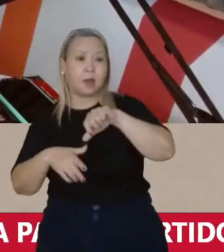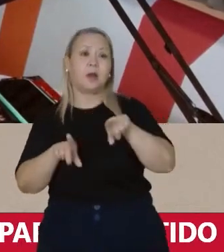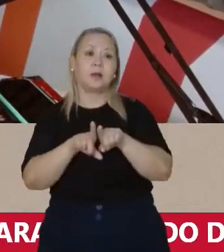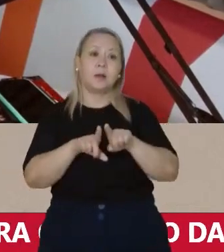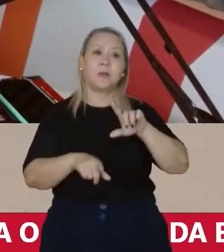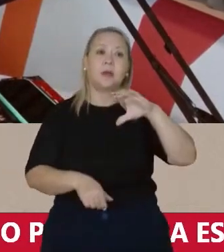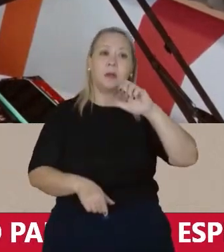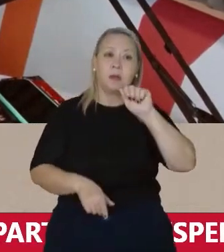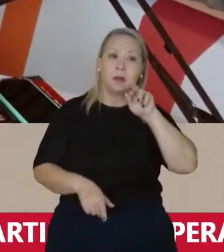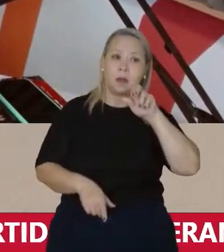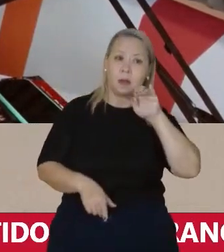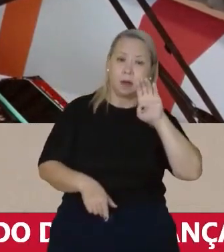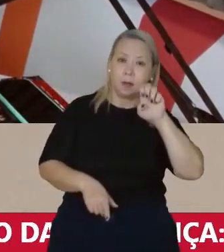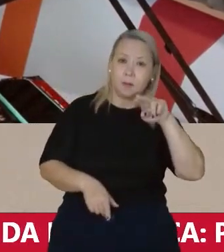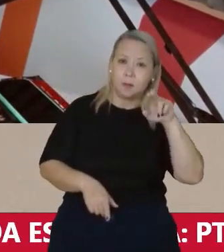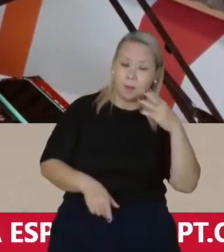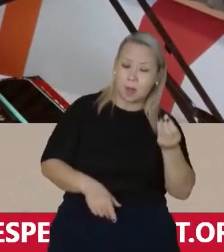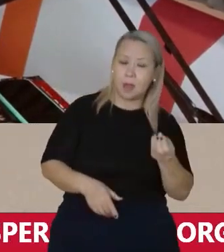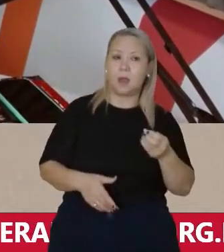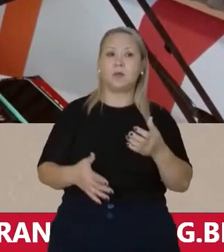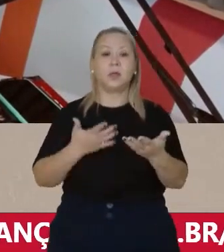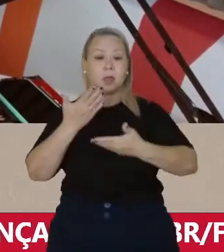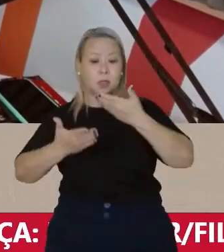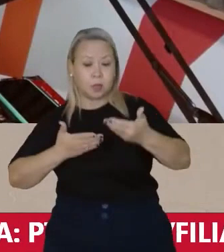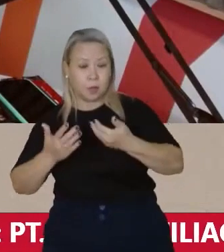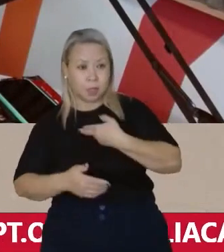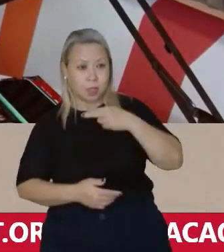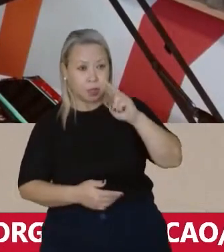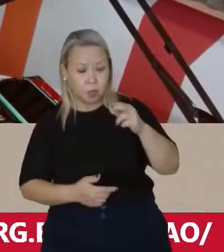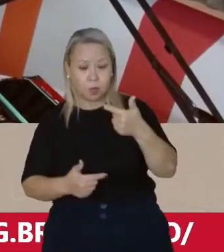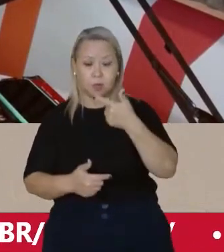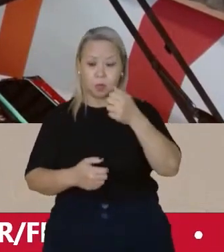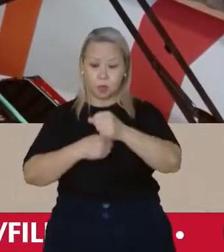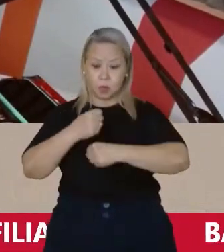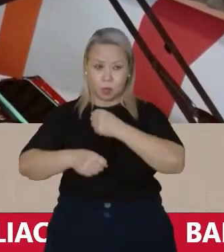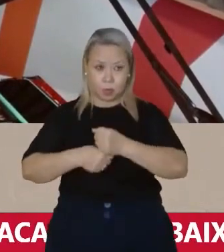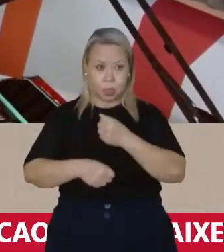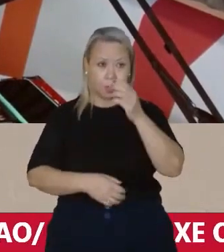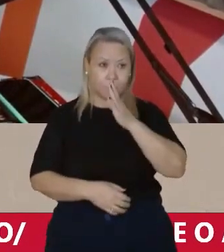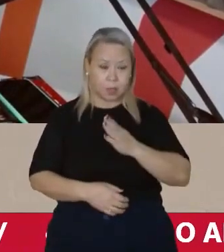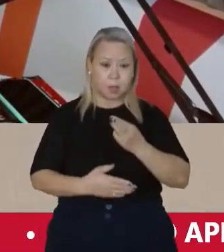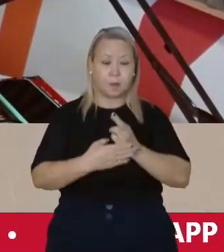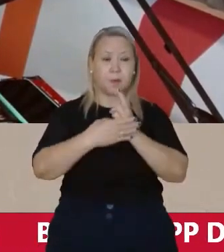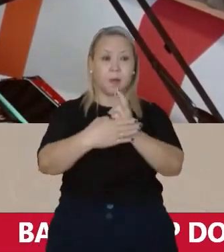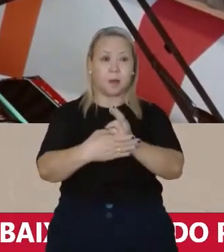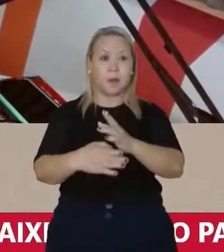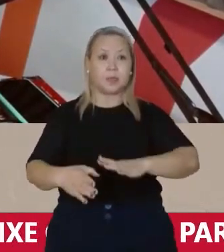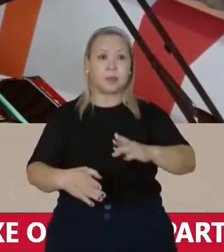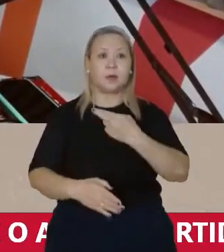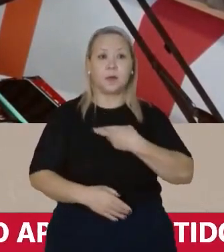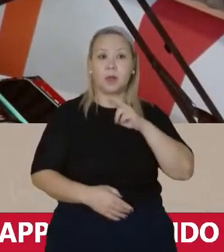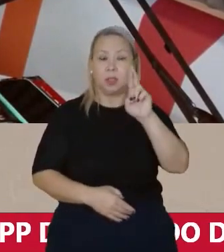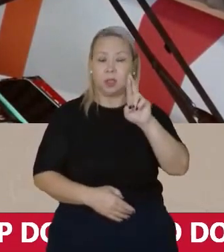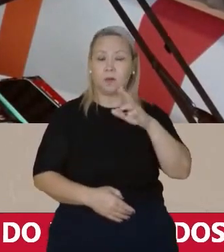Movimento interreligioso, né? No Peru, durante 2 anos, o Brasil, representado pelo terreiro, e eu vi